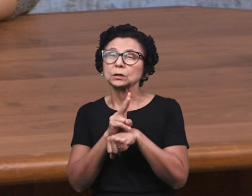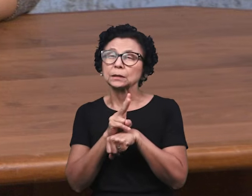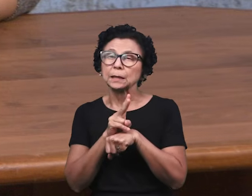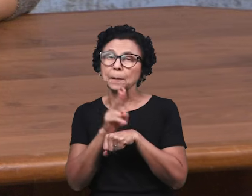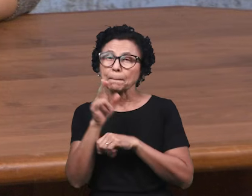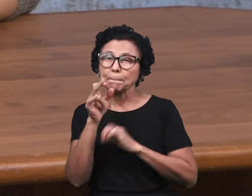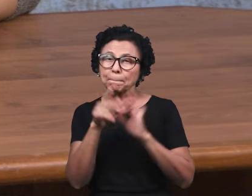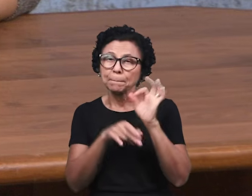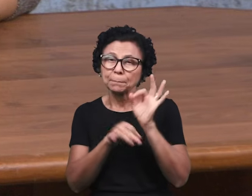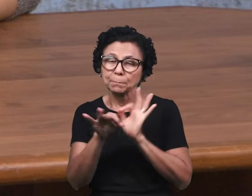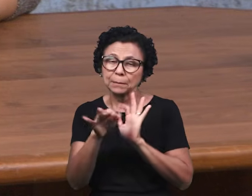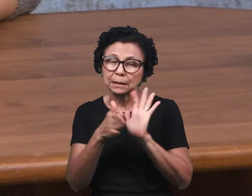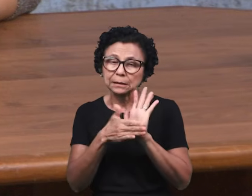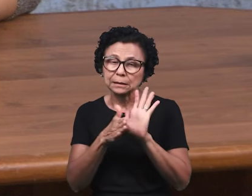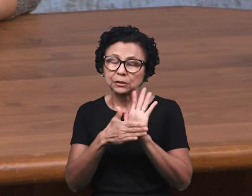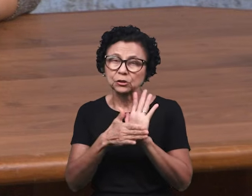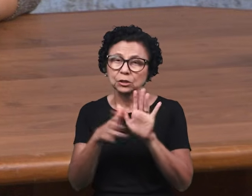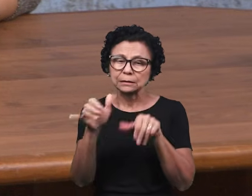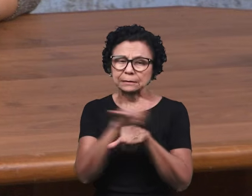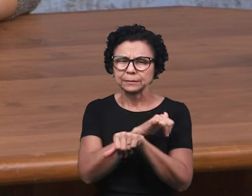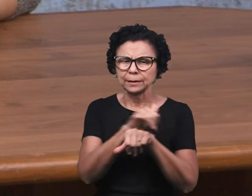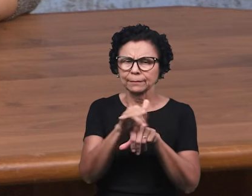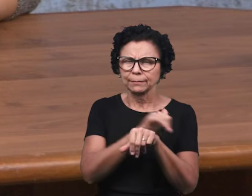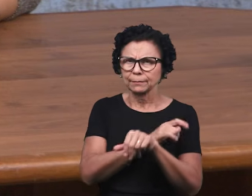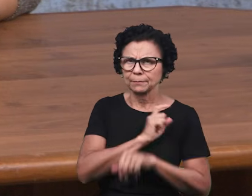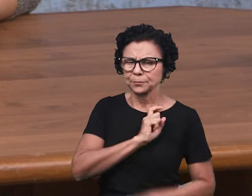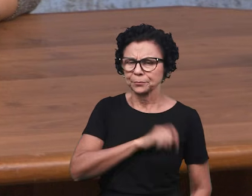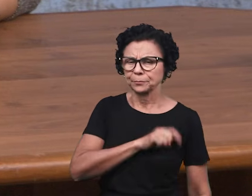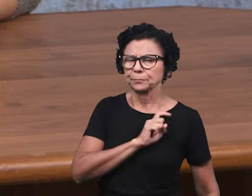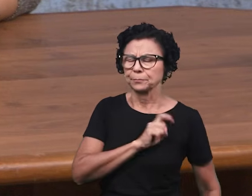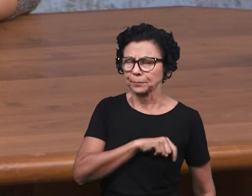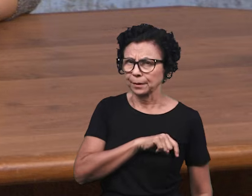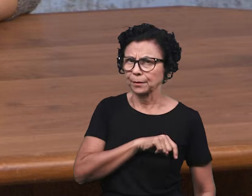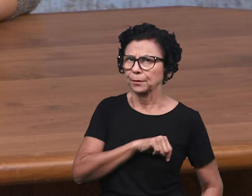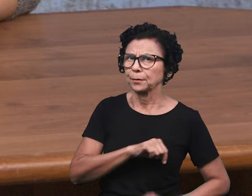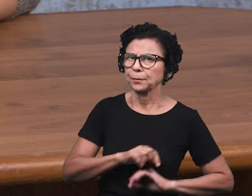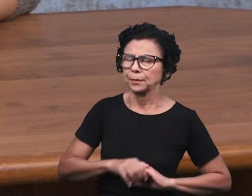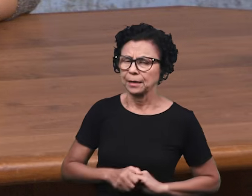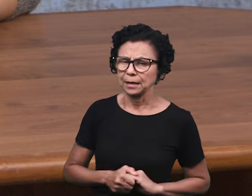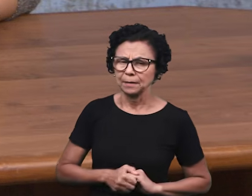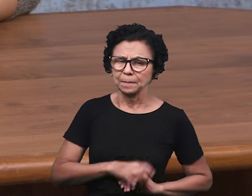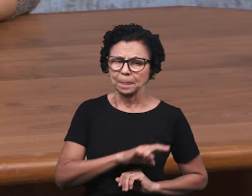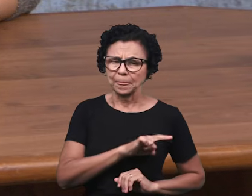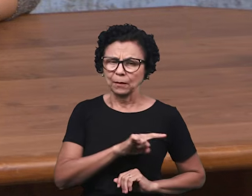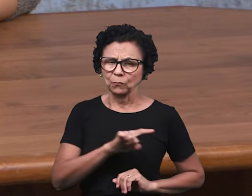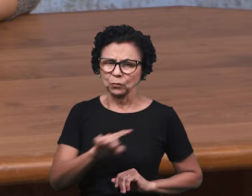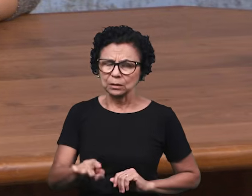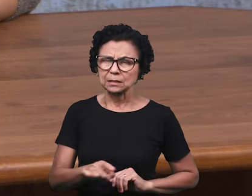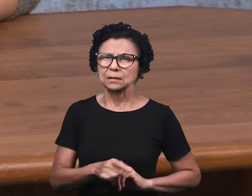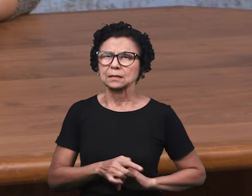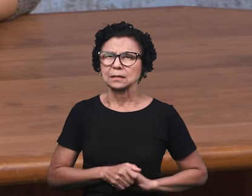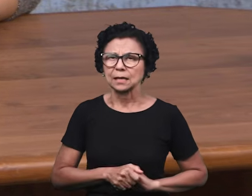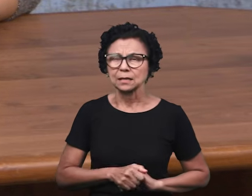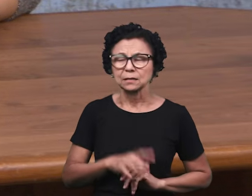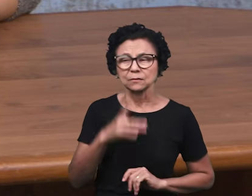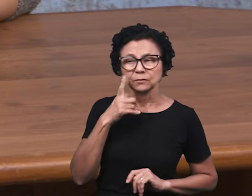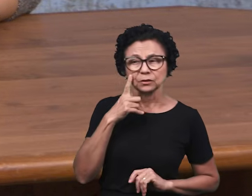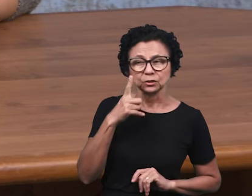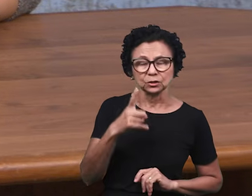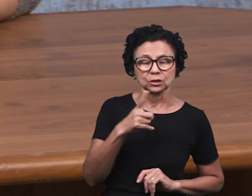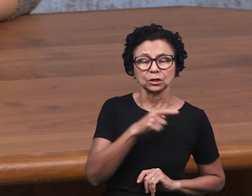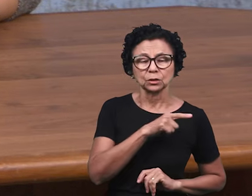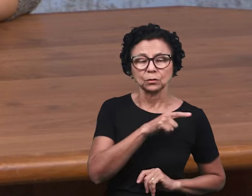que prendem os homens. Como uma gaiola cheia de pássaros são as suas